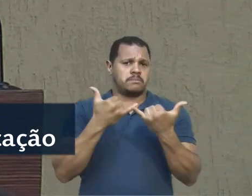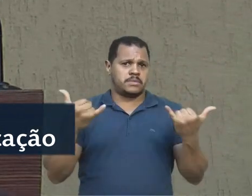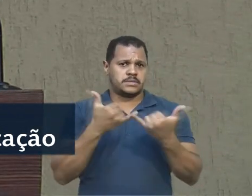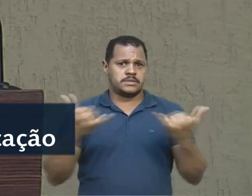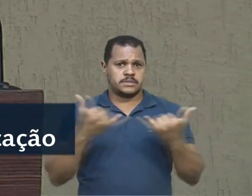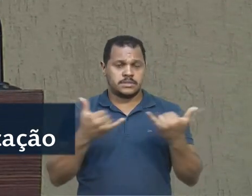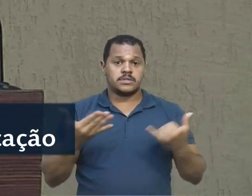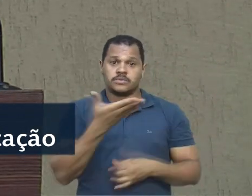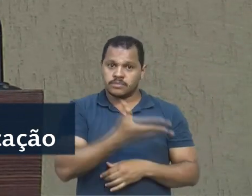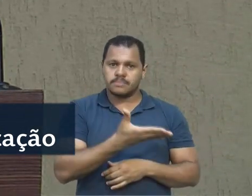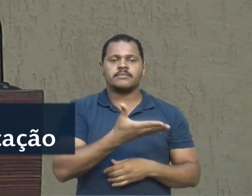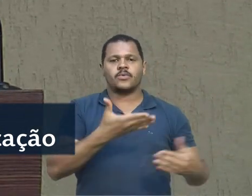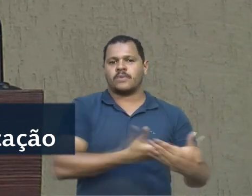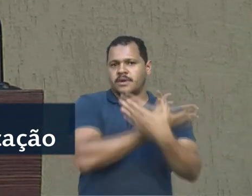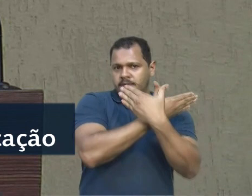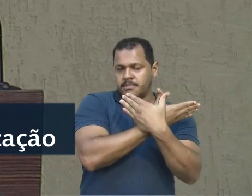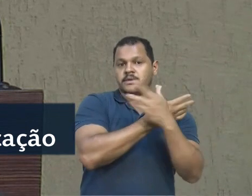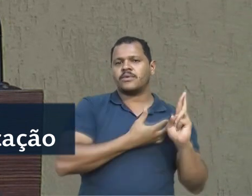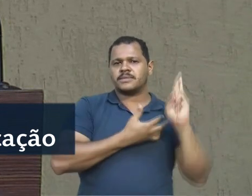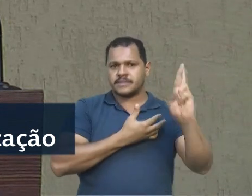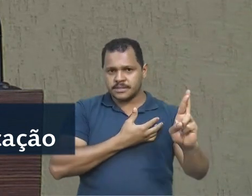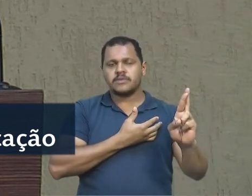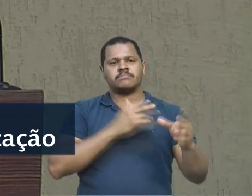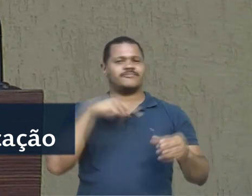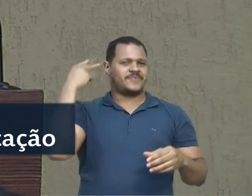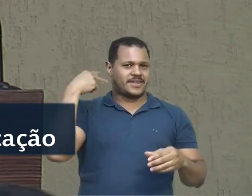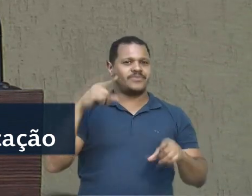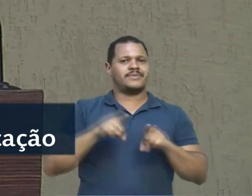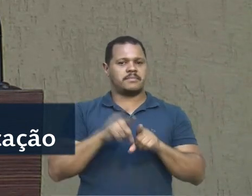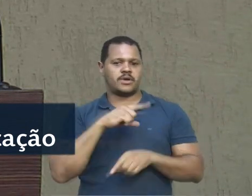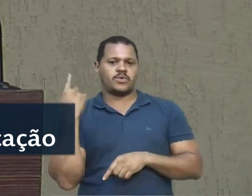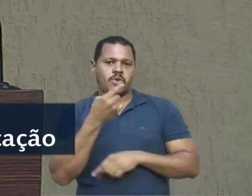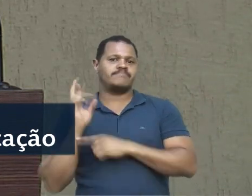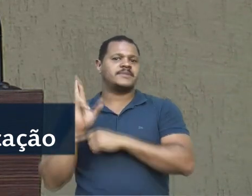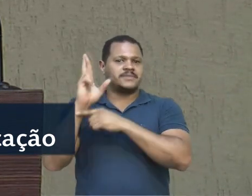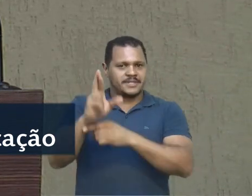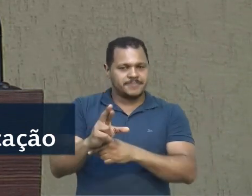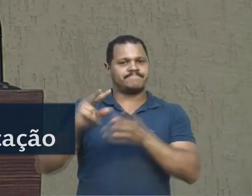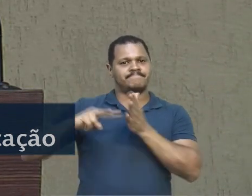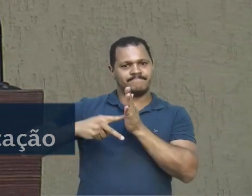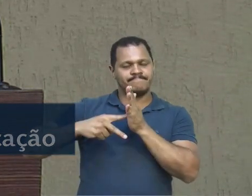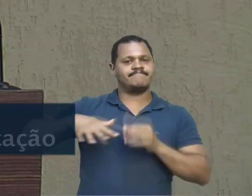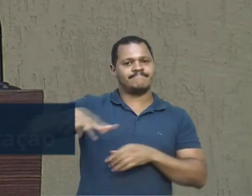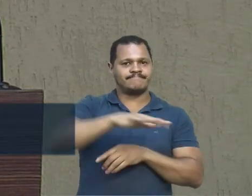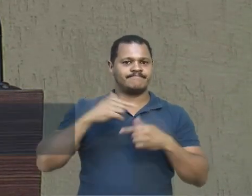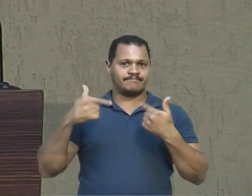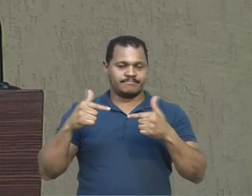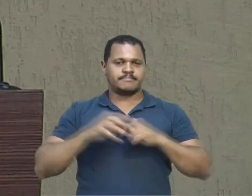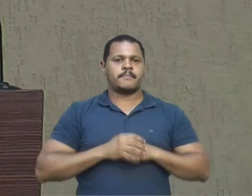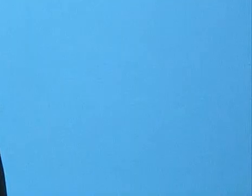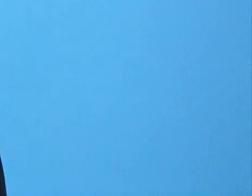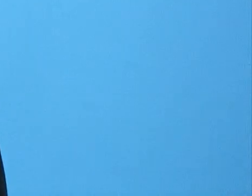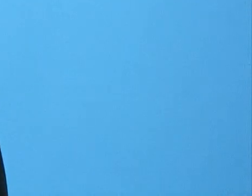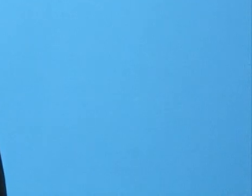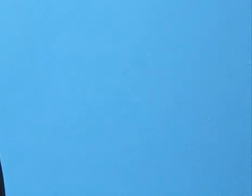dedicado ao município Após a aprovação do projeto de lei ele irá para a sanção do prefeito Raimundo Nonato para se tornar